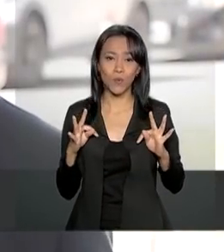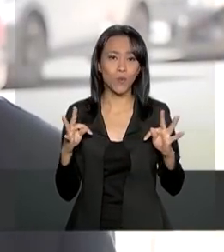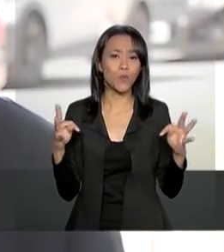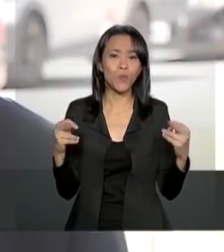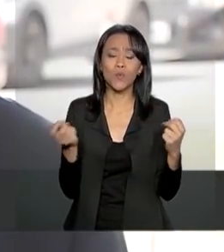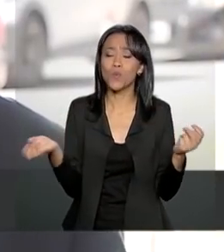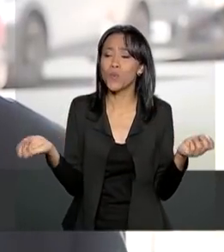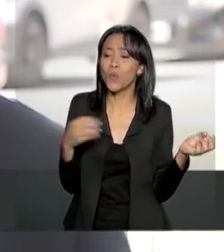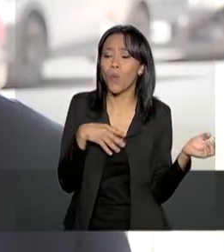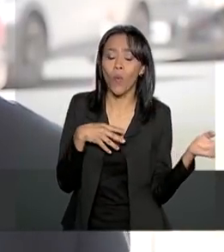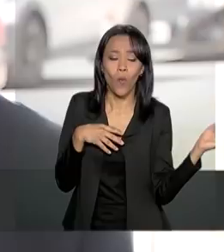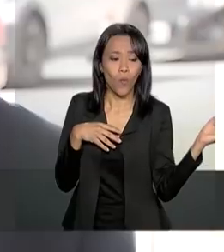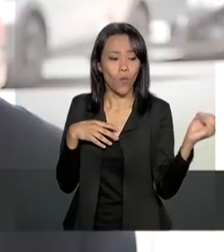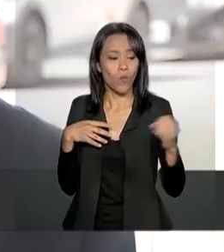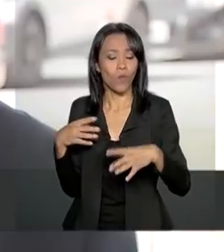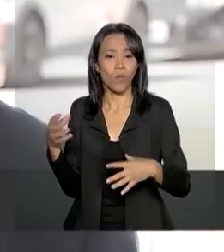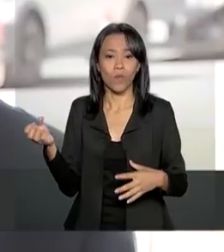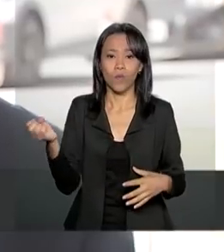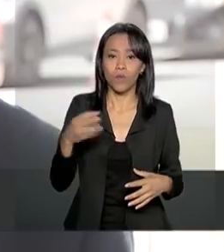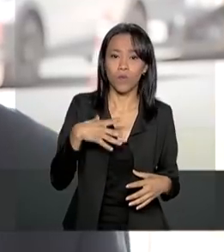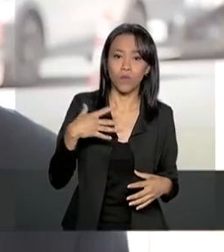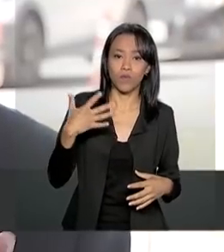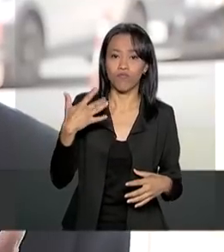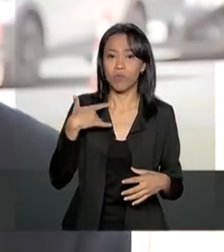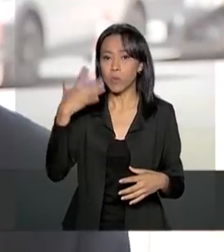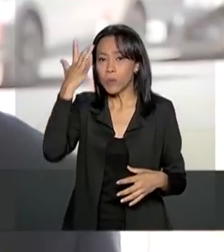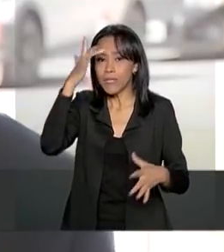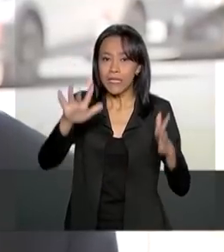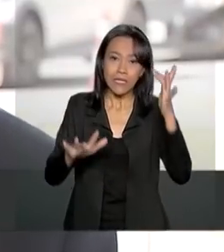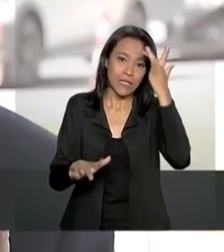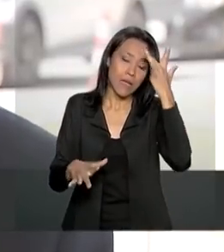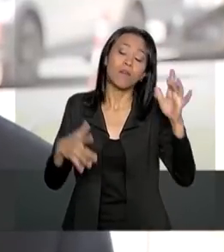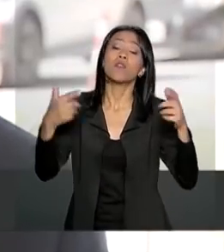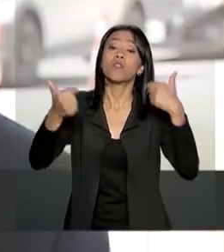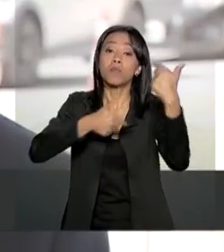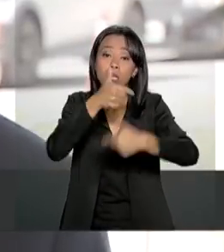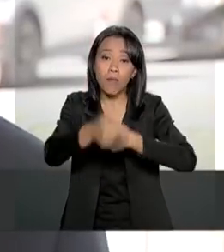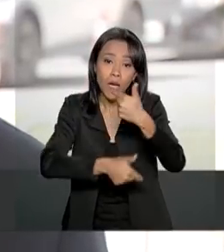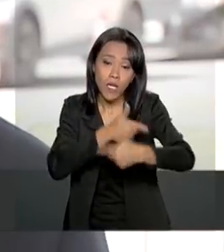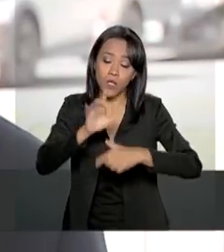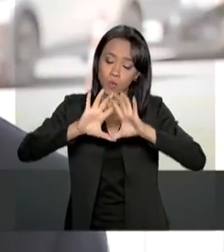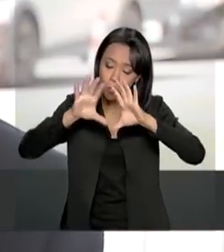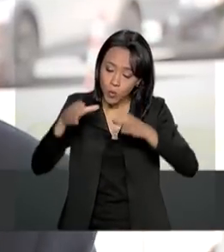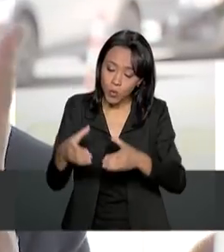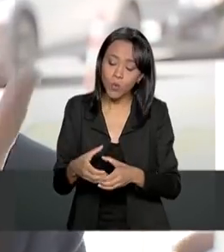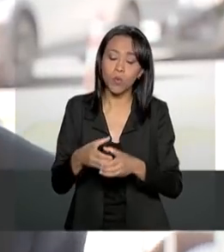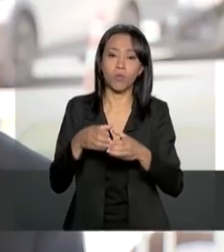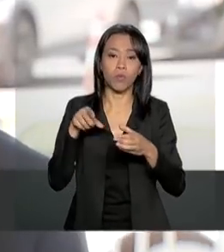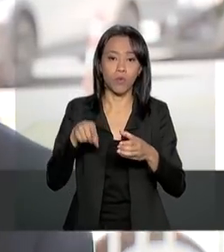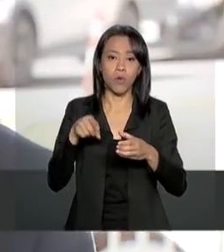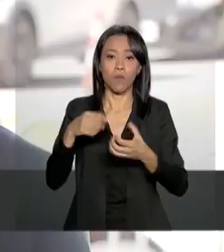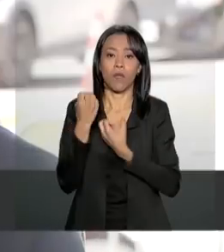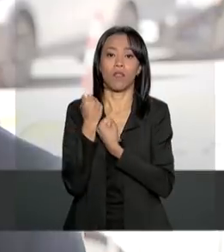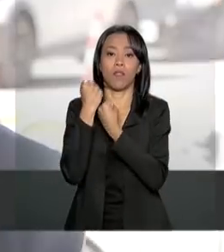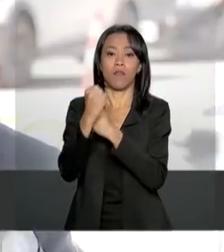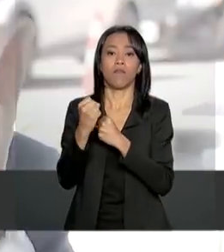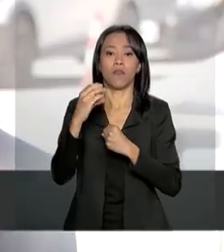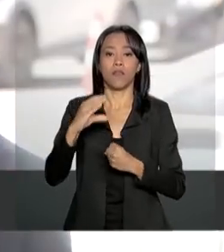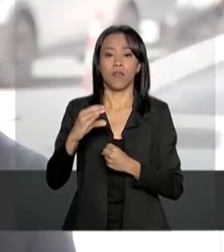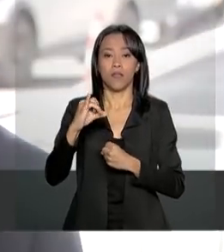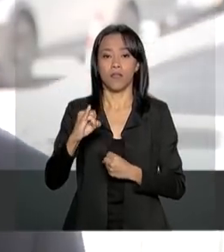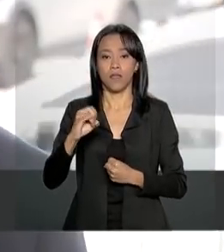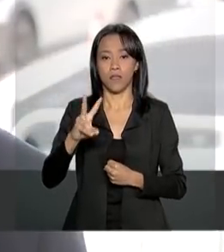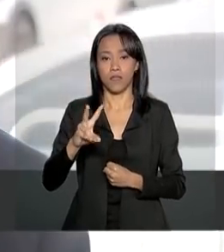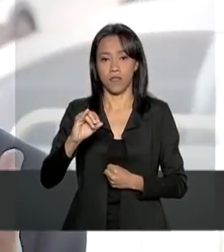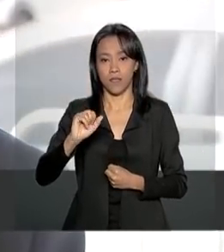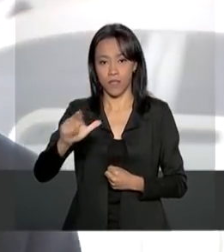novo e se está trabalhando com defesa civil para salvar vidas e para salvar corpos, para reabrir estradas, para